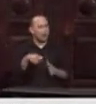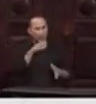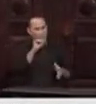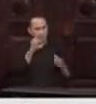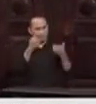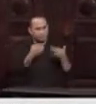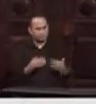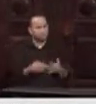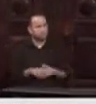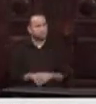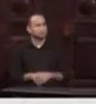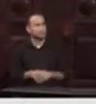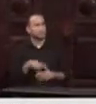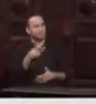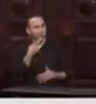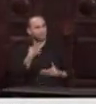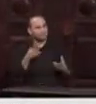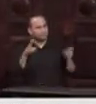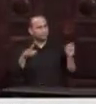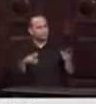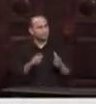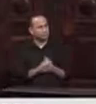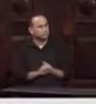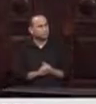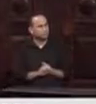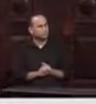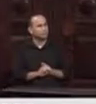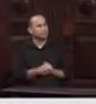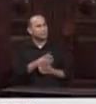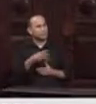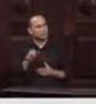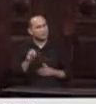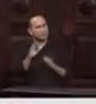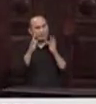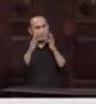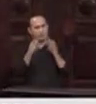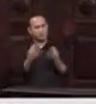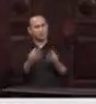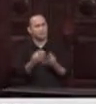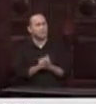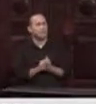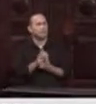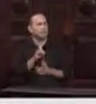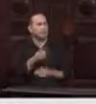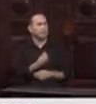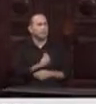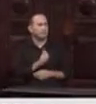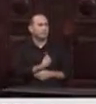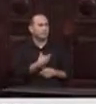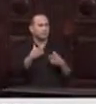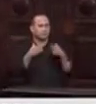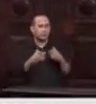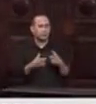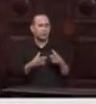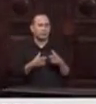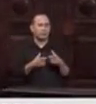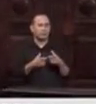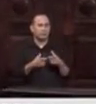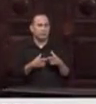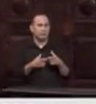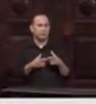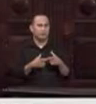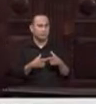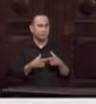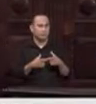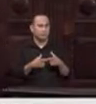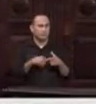descrever. Trata-se da situação de cerca de 300 famílias que vivem numa área